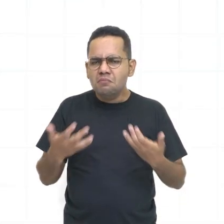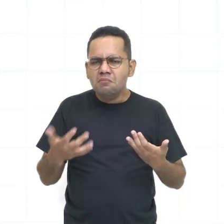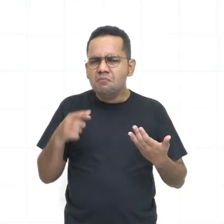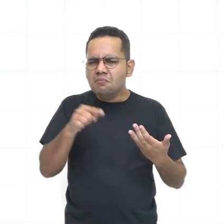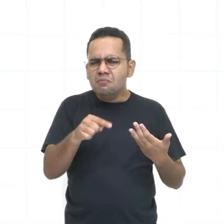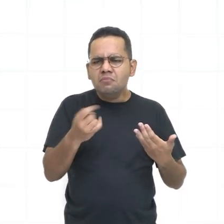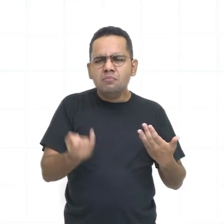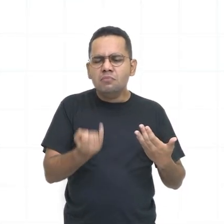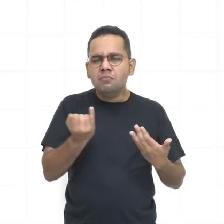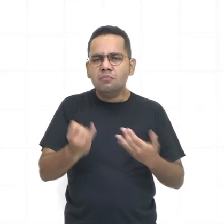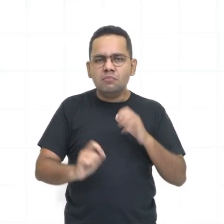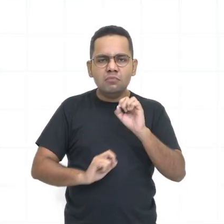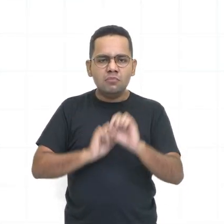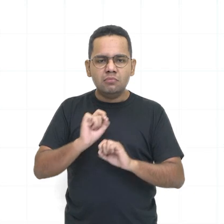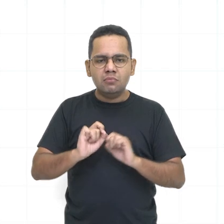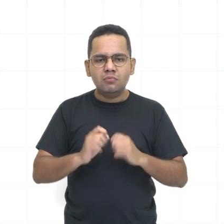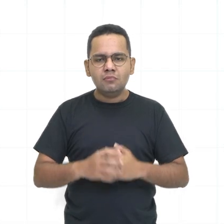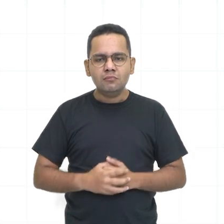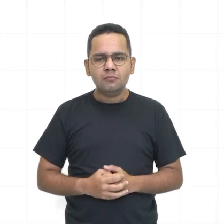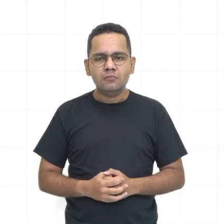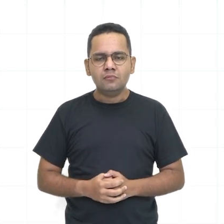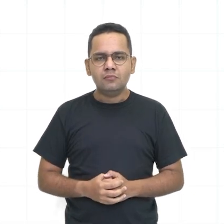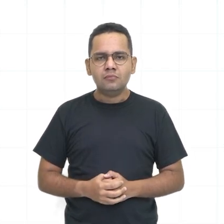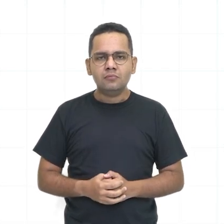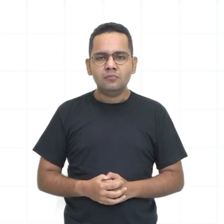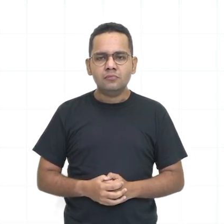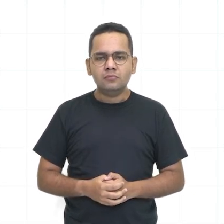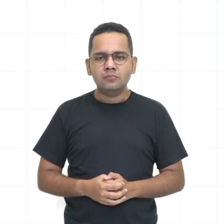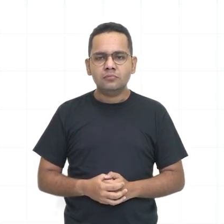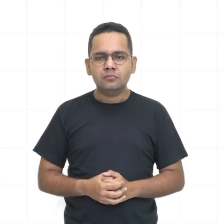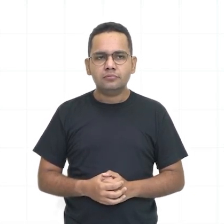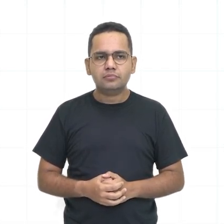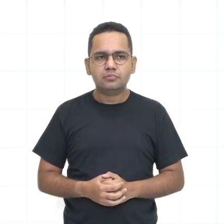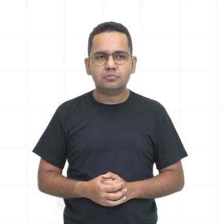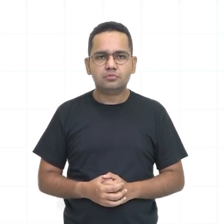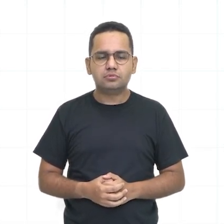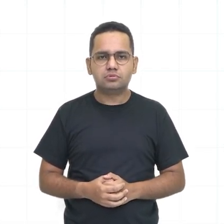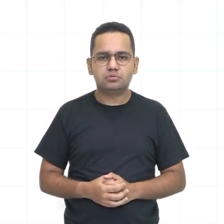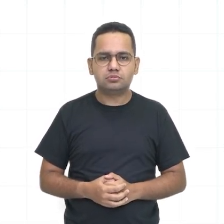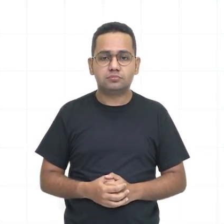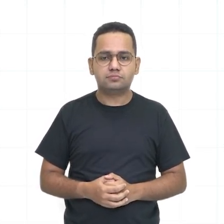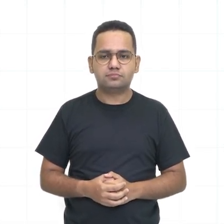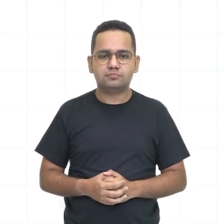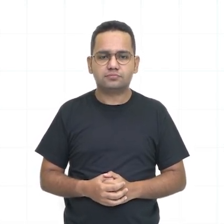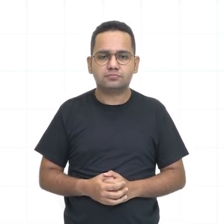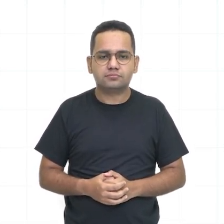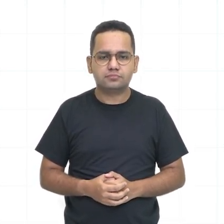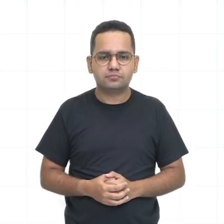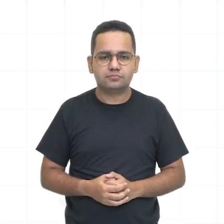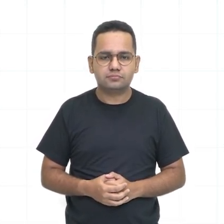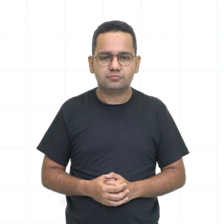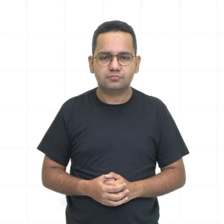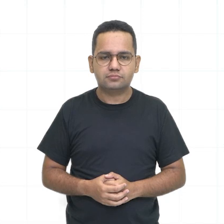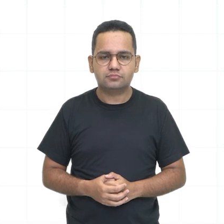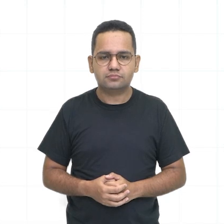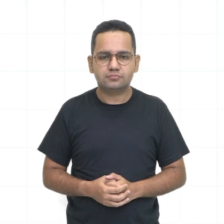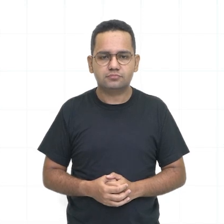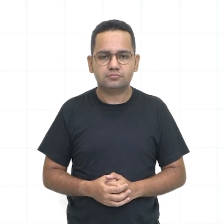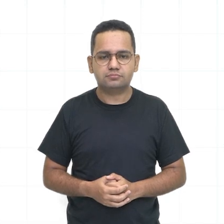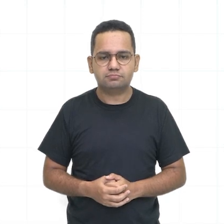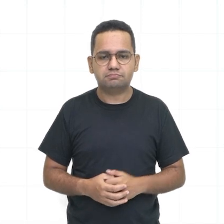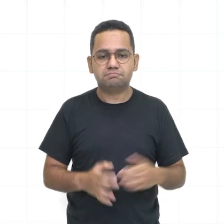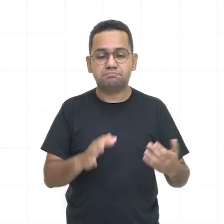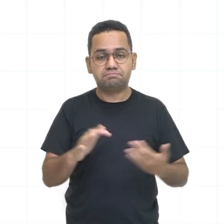gente pode identificar no citoplasma? O que mais importante a gente pode identificar